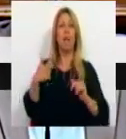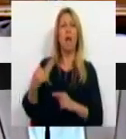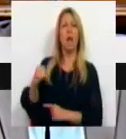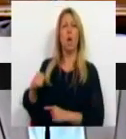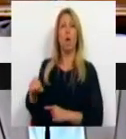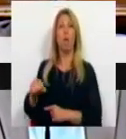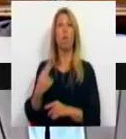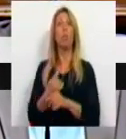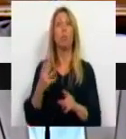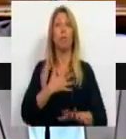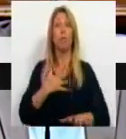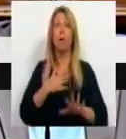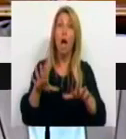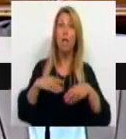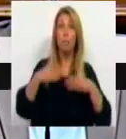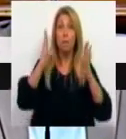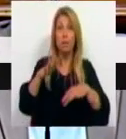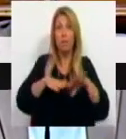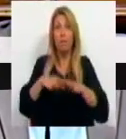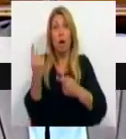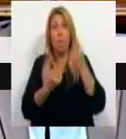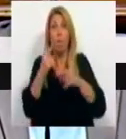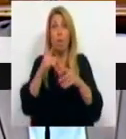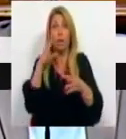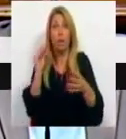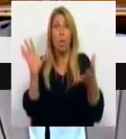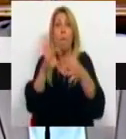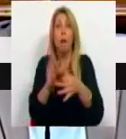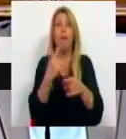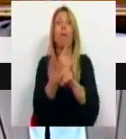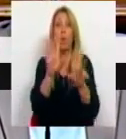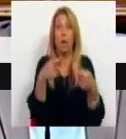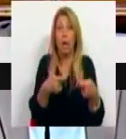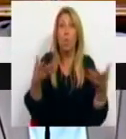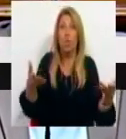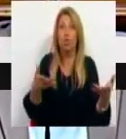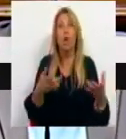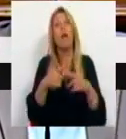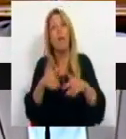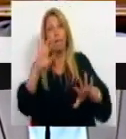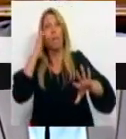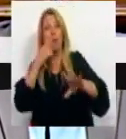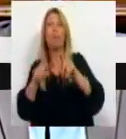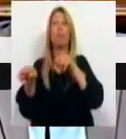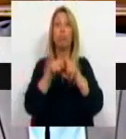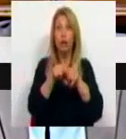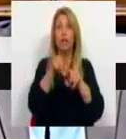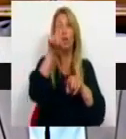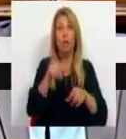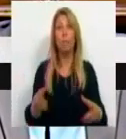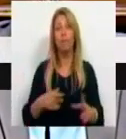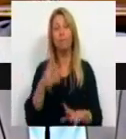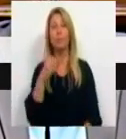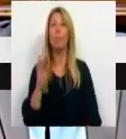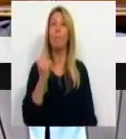que é preciso fazer alguma coisa com a banca, porque isso tem custos. E os custos têm custos políticos também, e nem o PSD nem o CDS quiseram